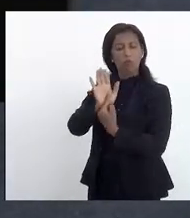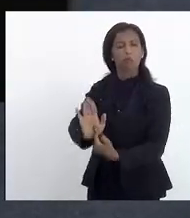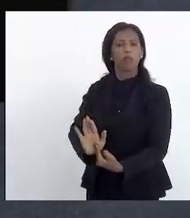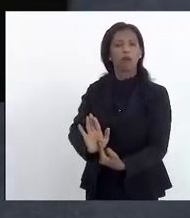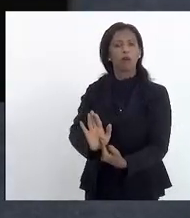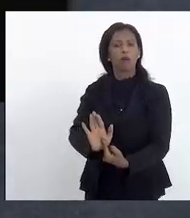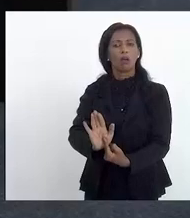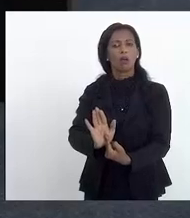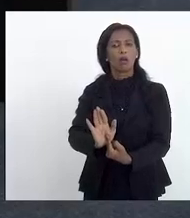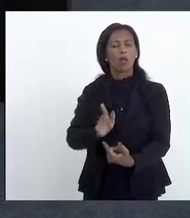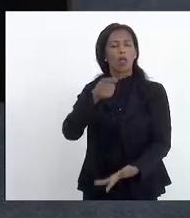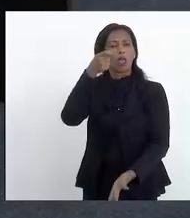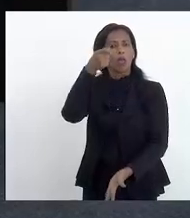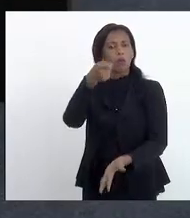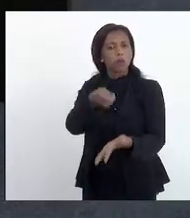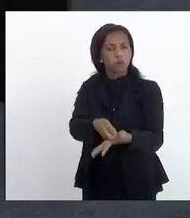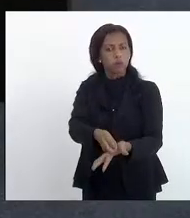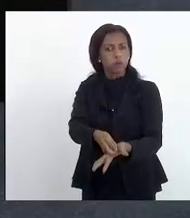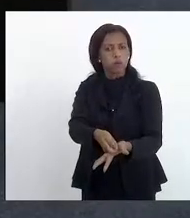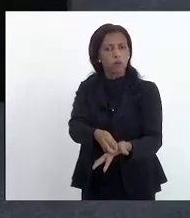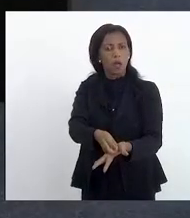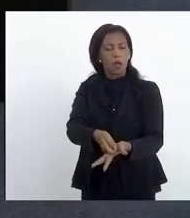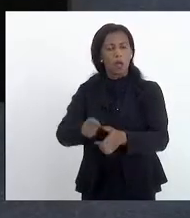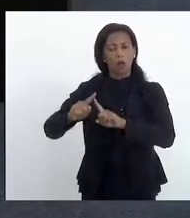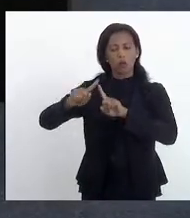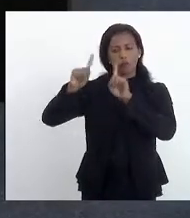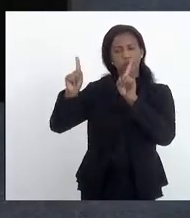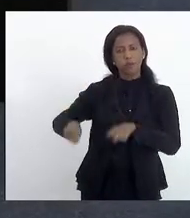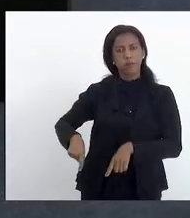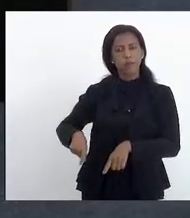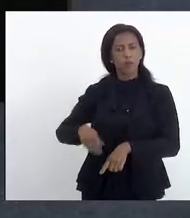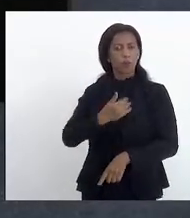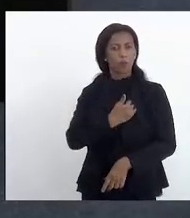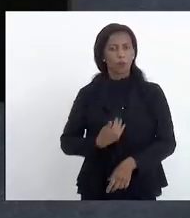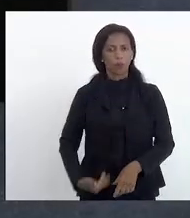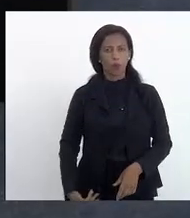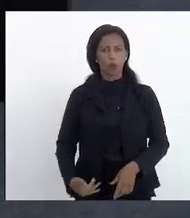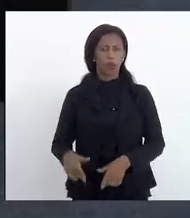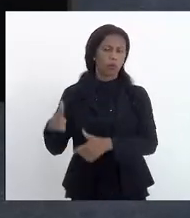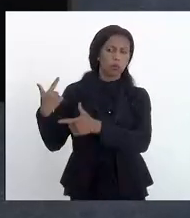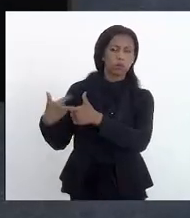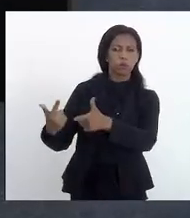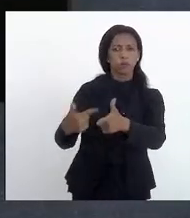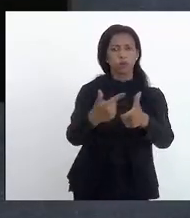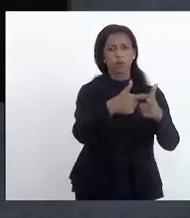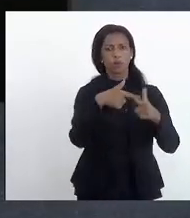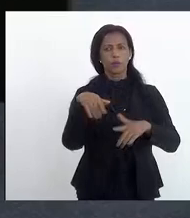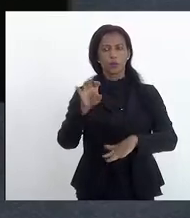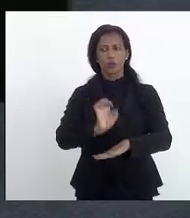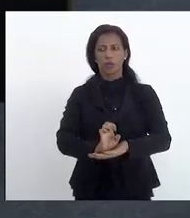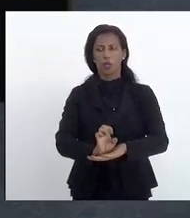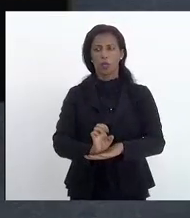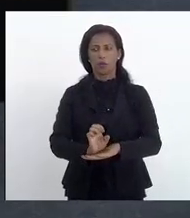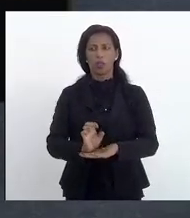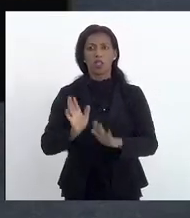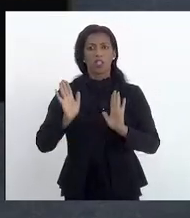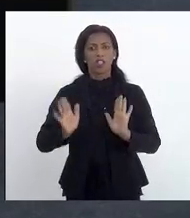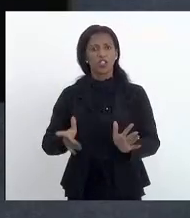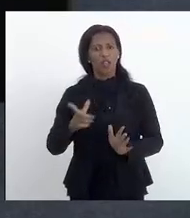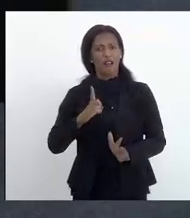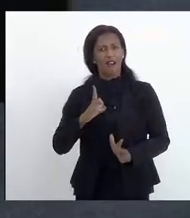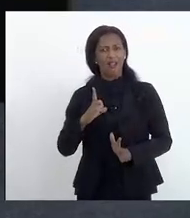querer imputar ao servidor público as mazelas do Estado, que já vem